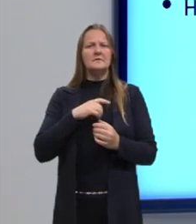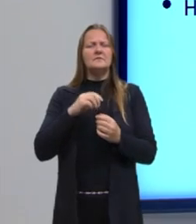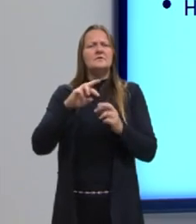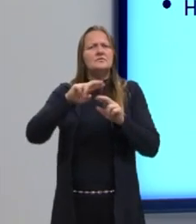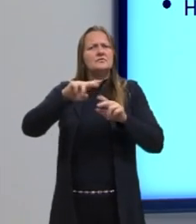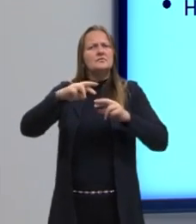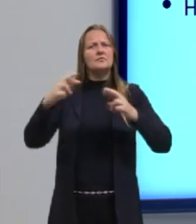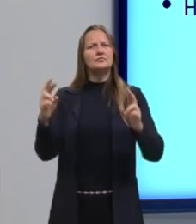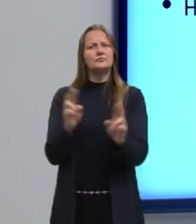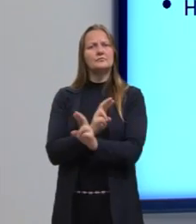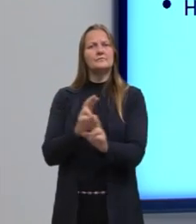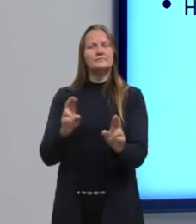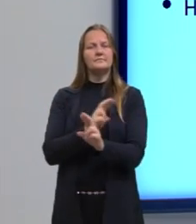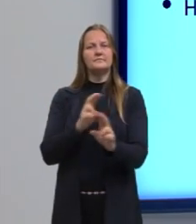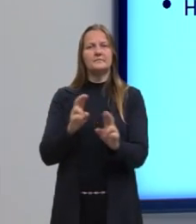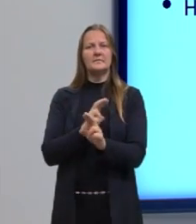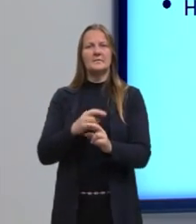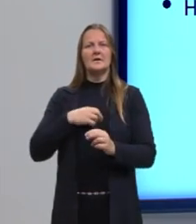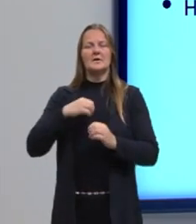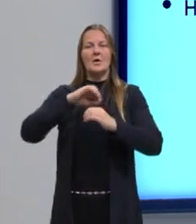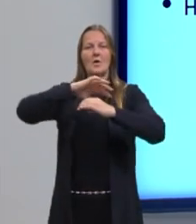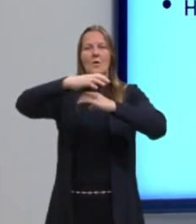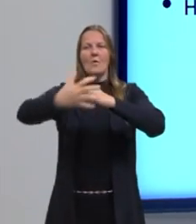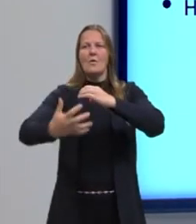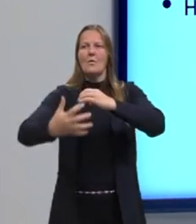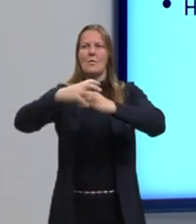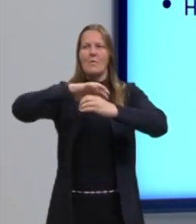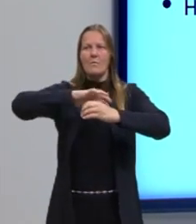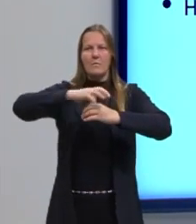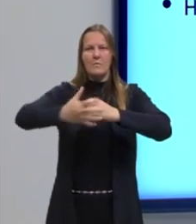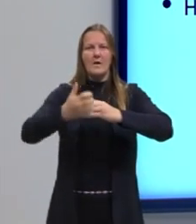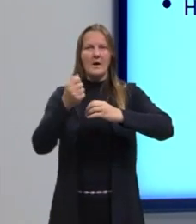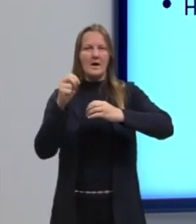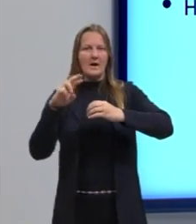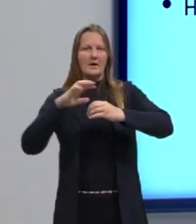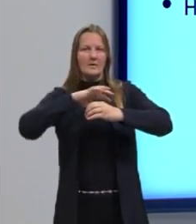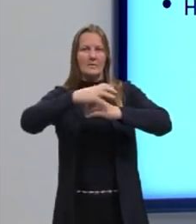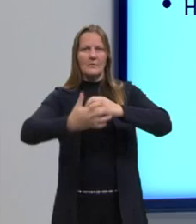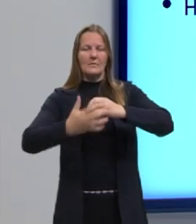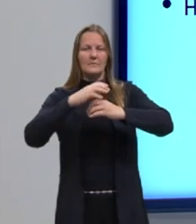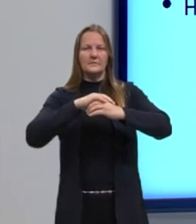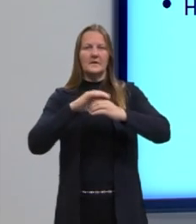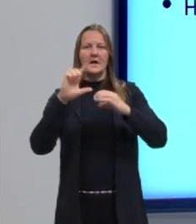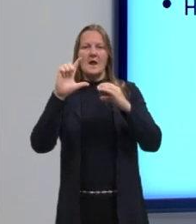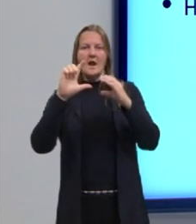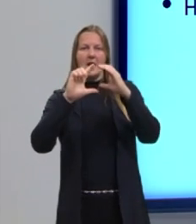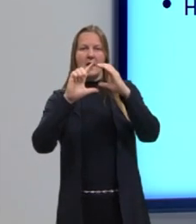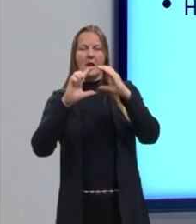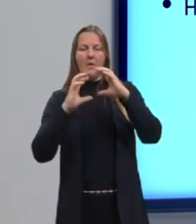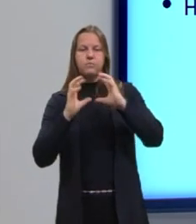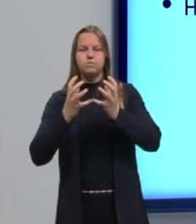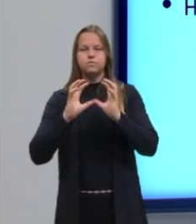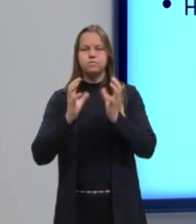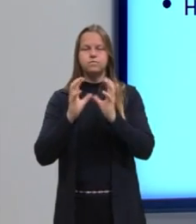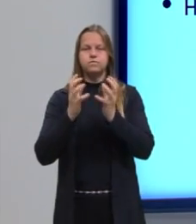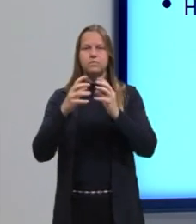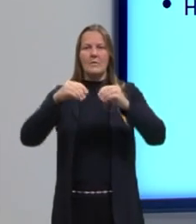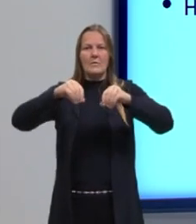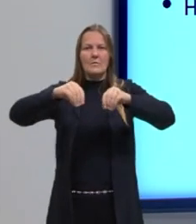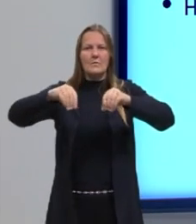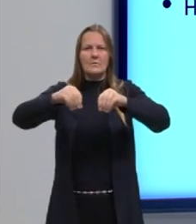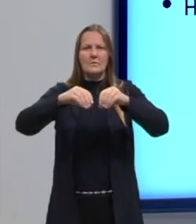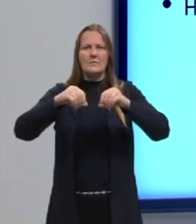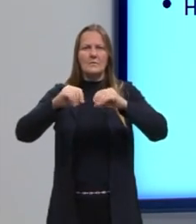complexas interações entre atmosfera ou seja o ar litosfera Ou seja a terra sólida e